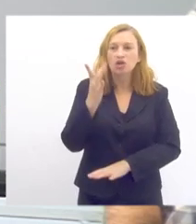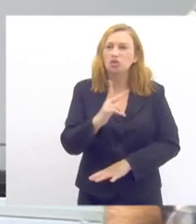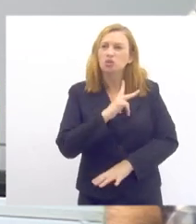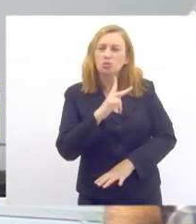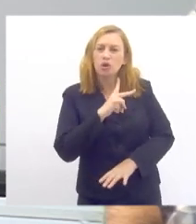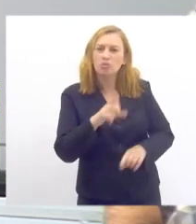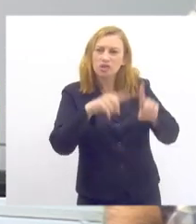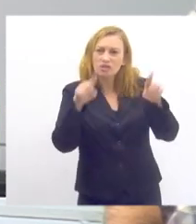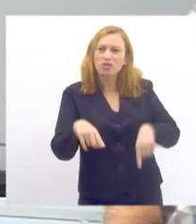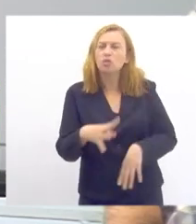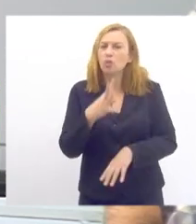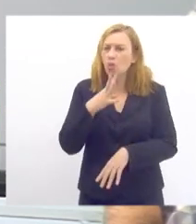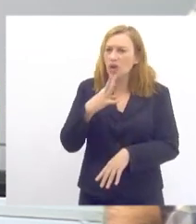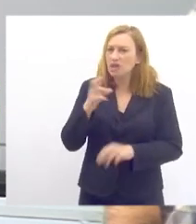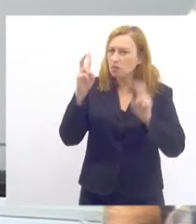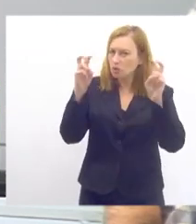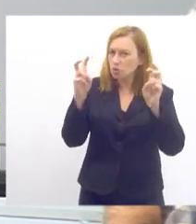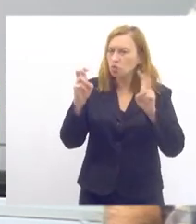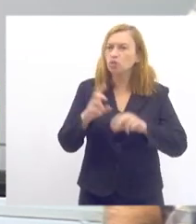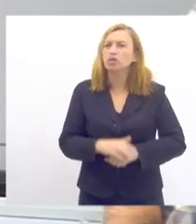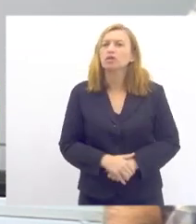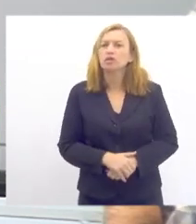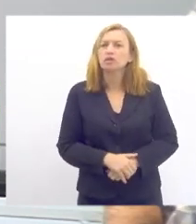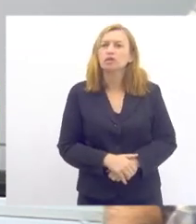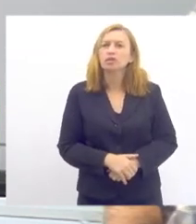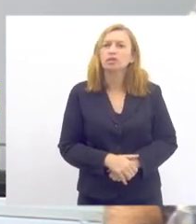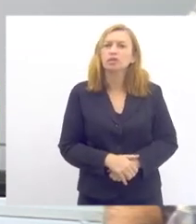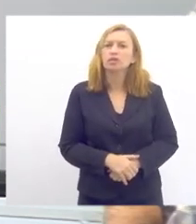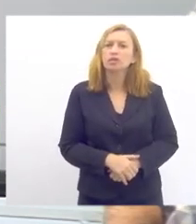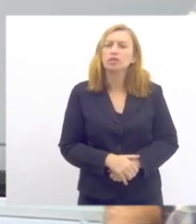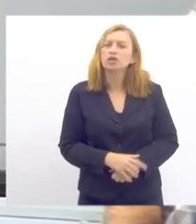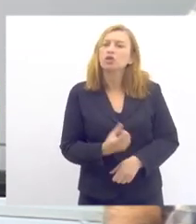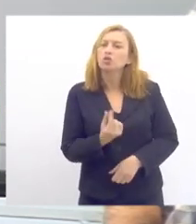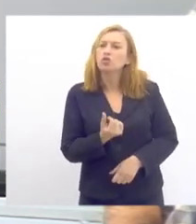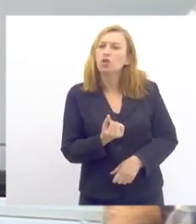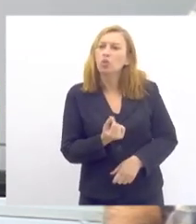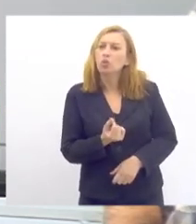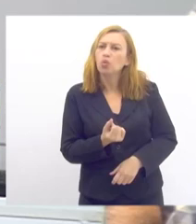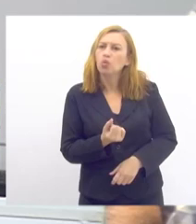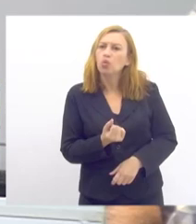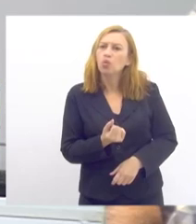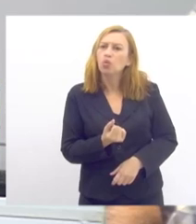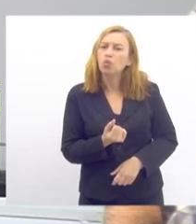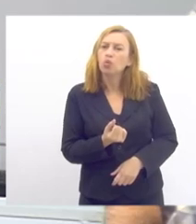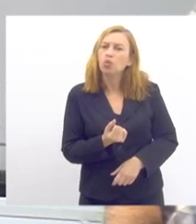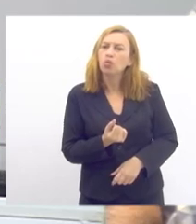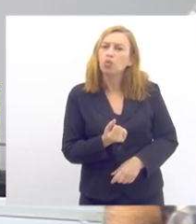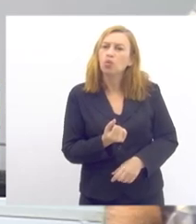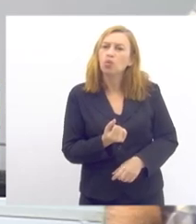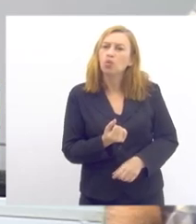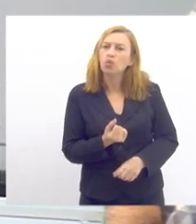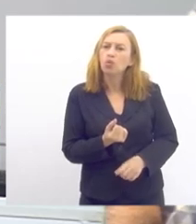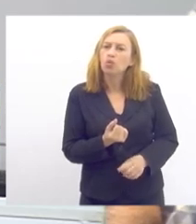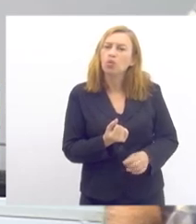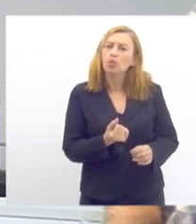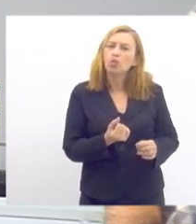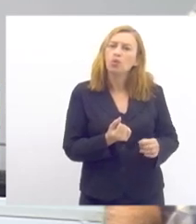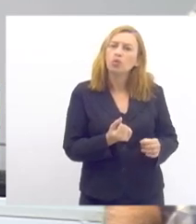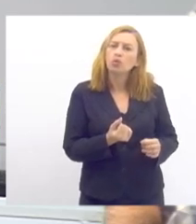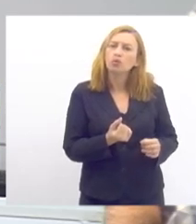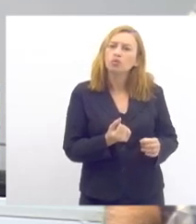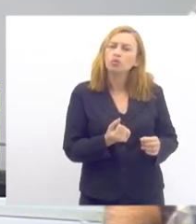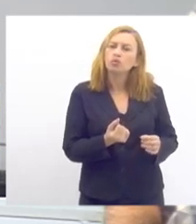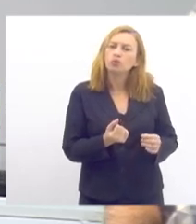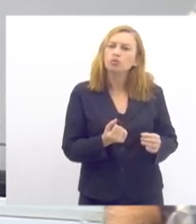servidores que conhecem da matéria reconhecem isso, vai se esclarecer que a taxa não se confunde emissão com impressão,